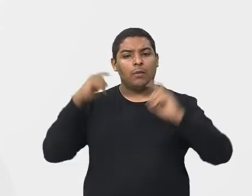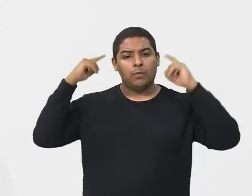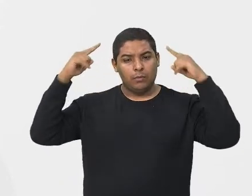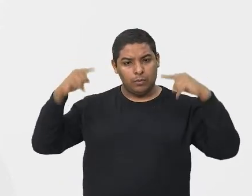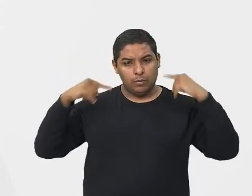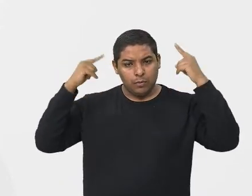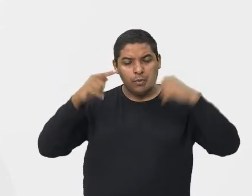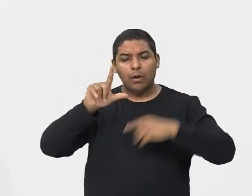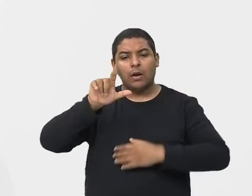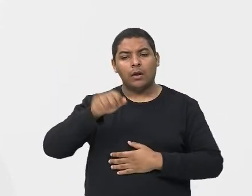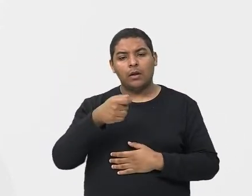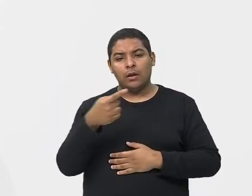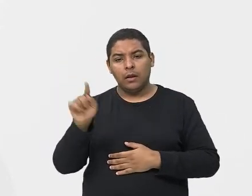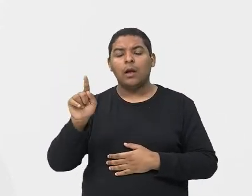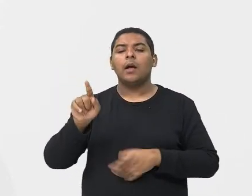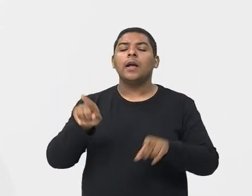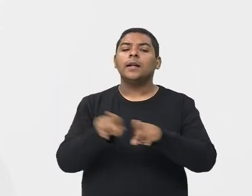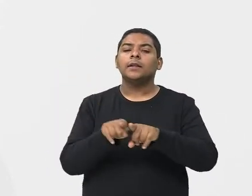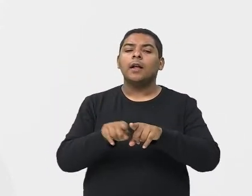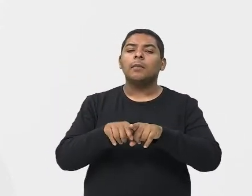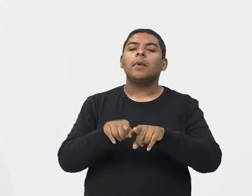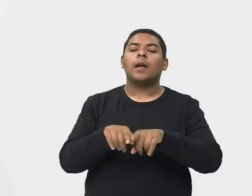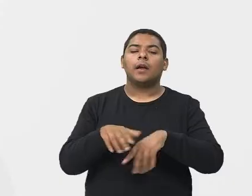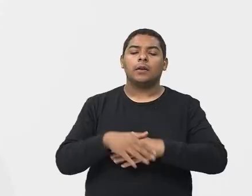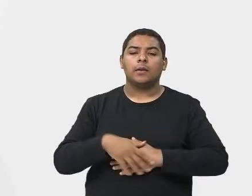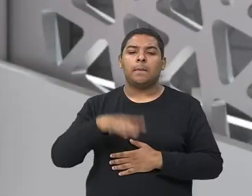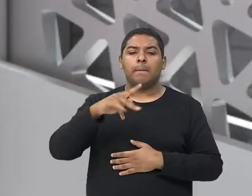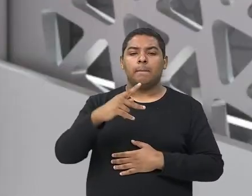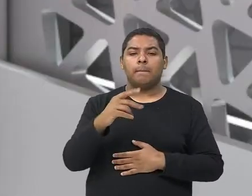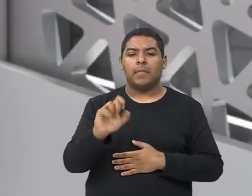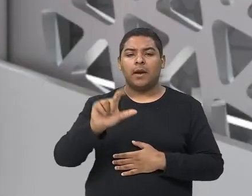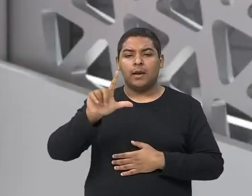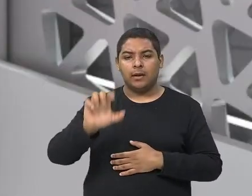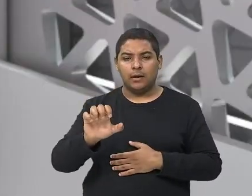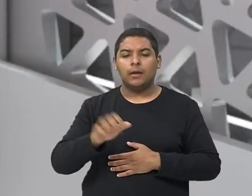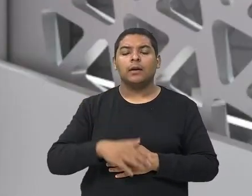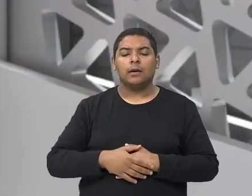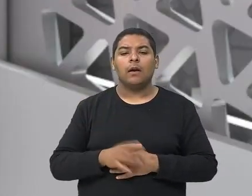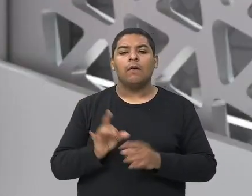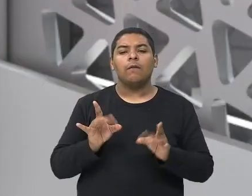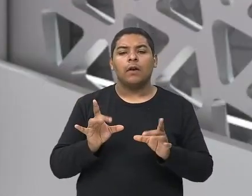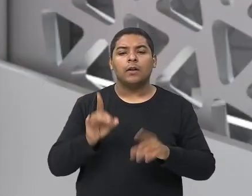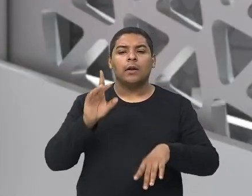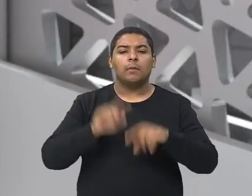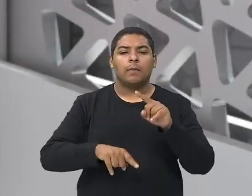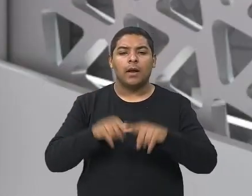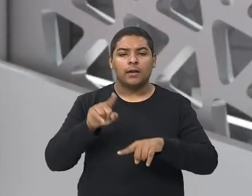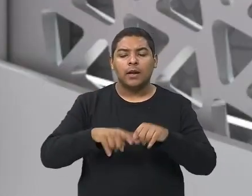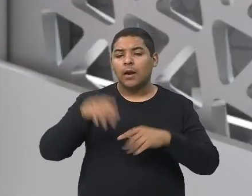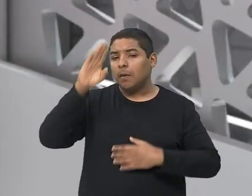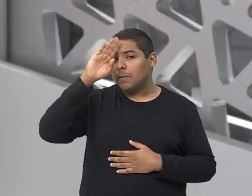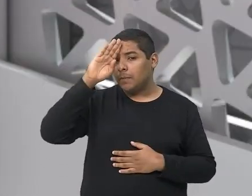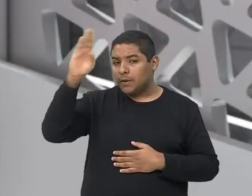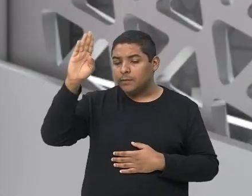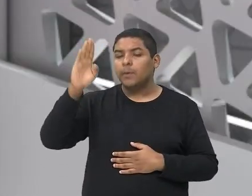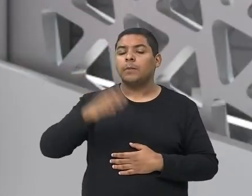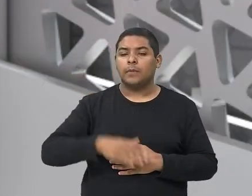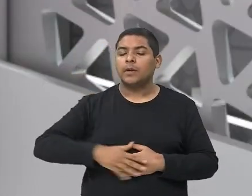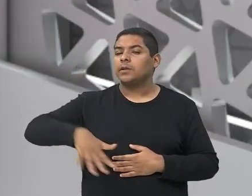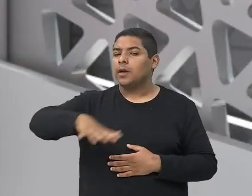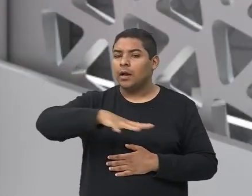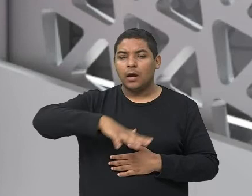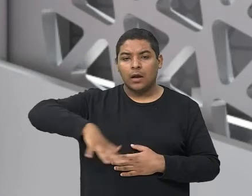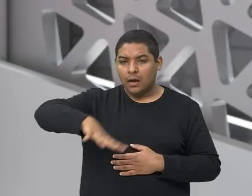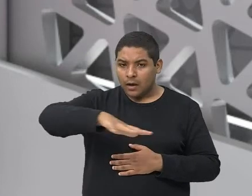e também de peles, tá? Que acaba aí exportando esses produtos principalmente para a Austrália, lá para a